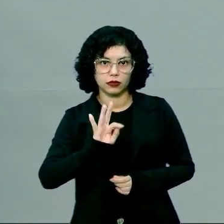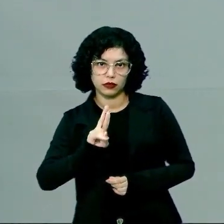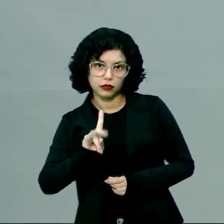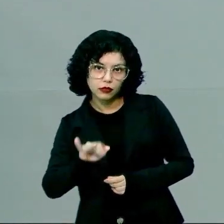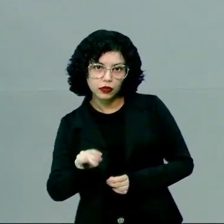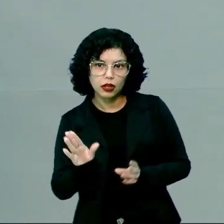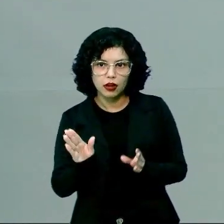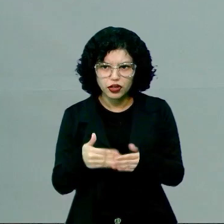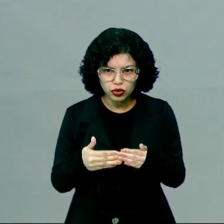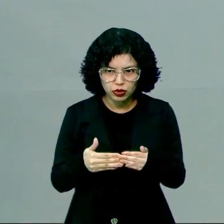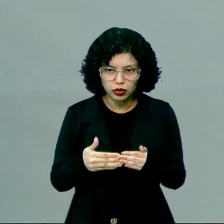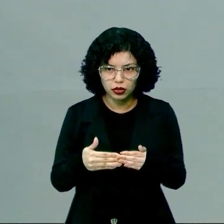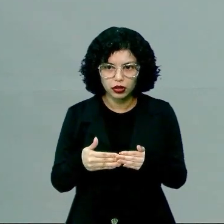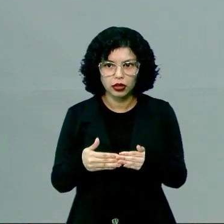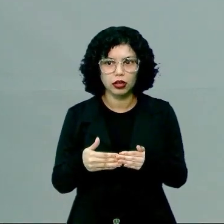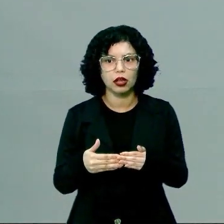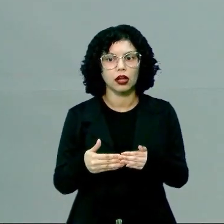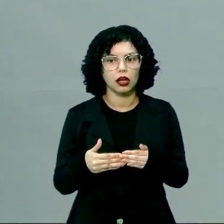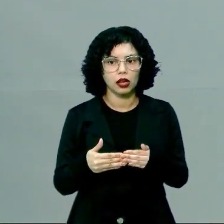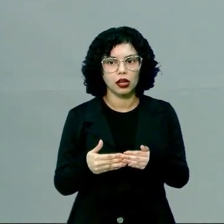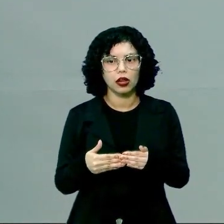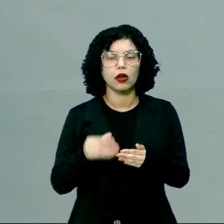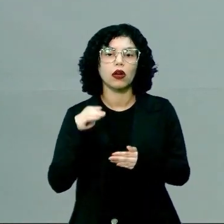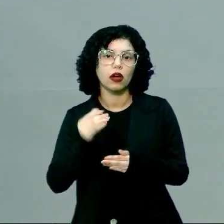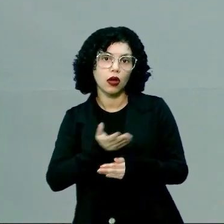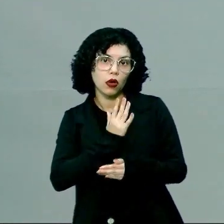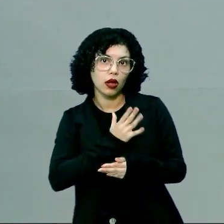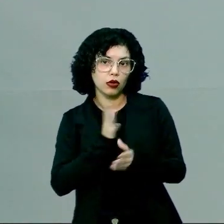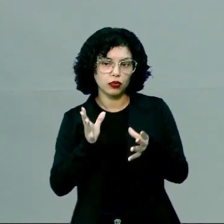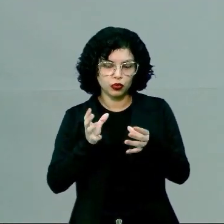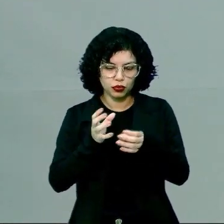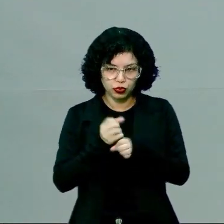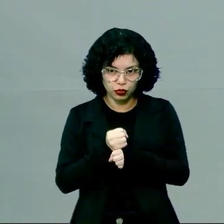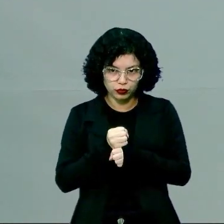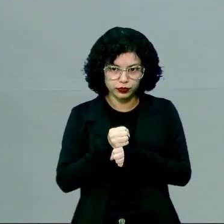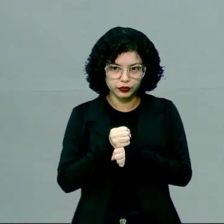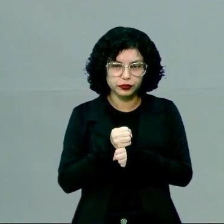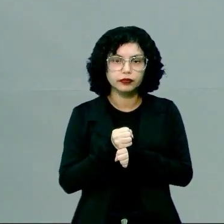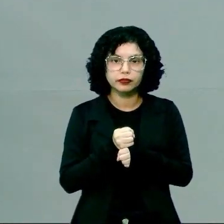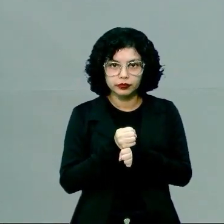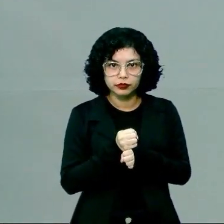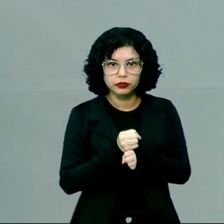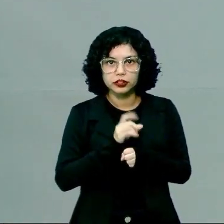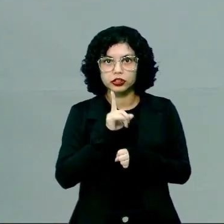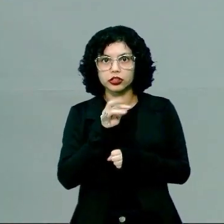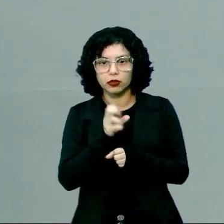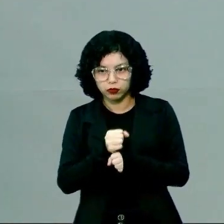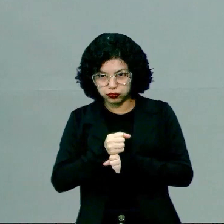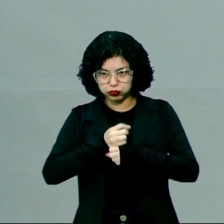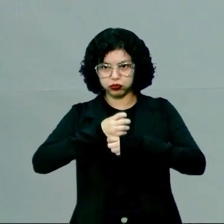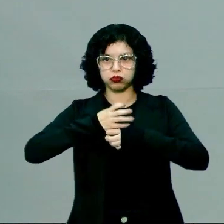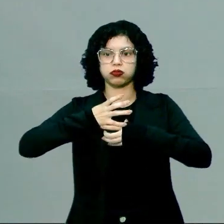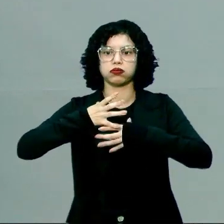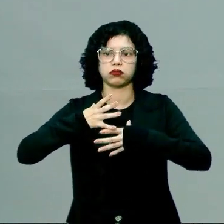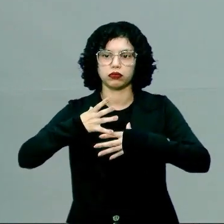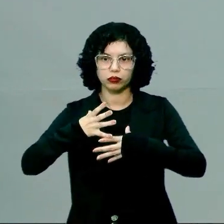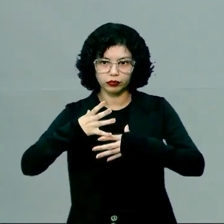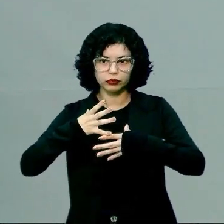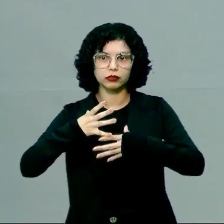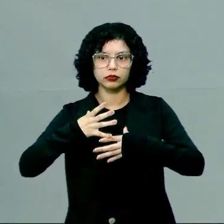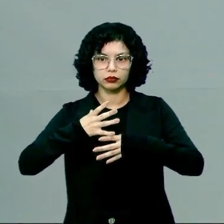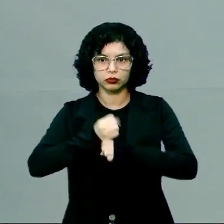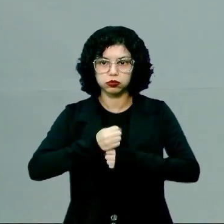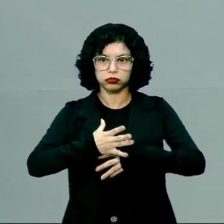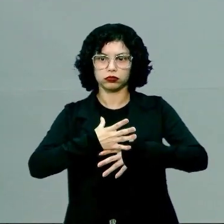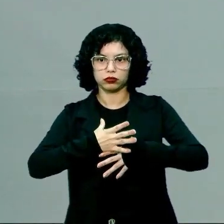pronúncia fechada. Sístole, o coração está contraído. Quando eu falo diástole, o coração relaxa. Então,